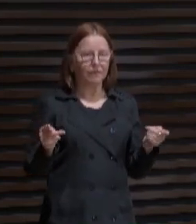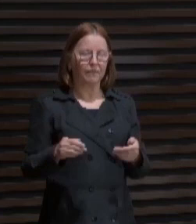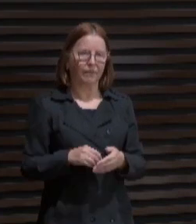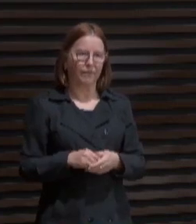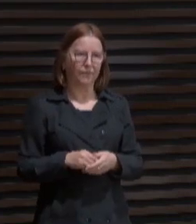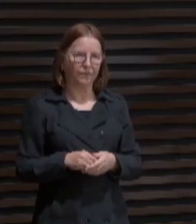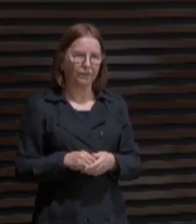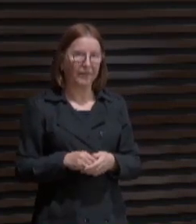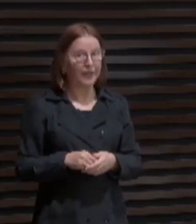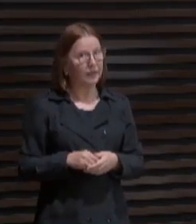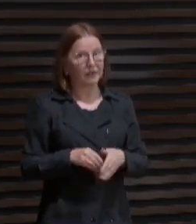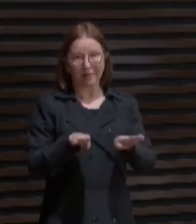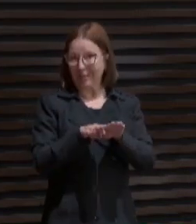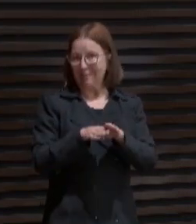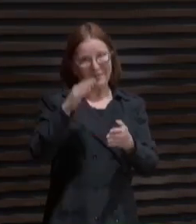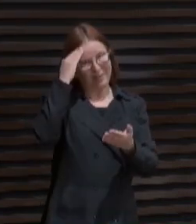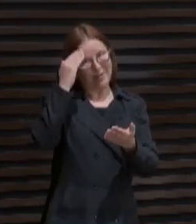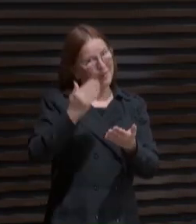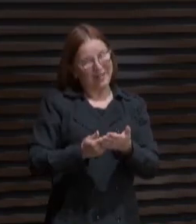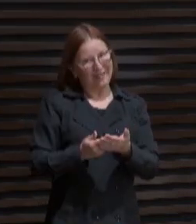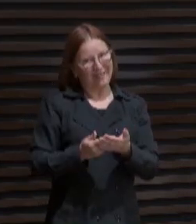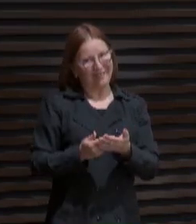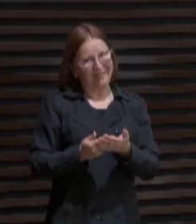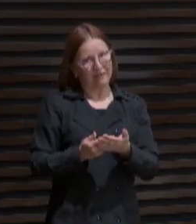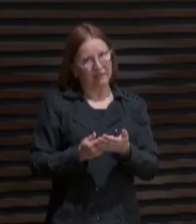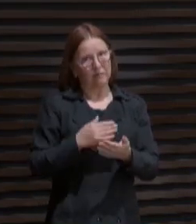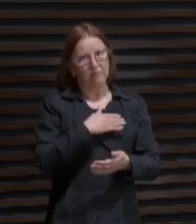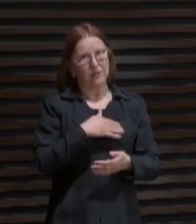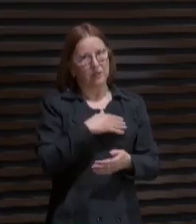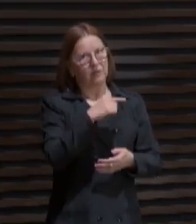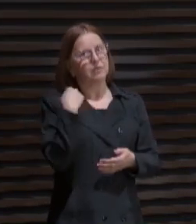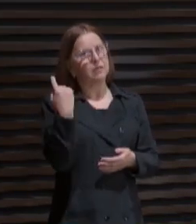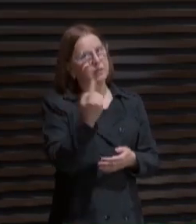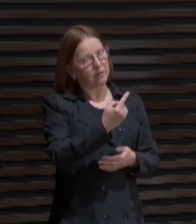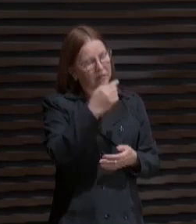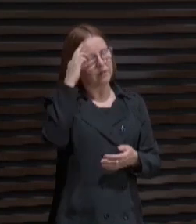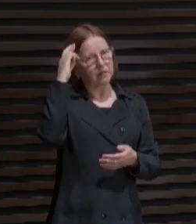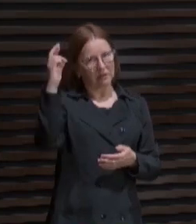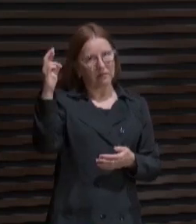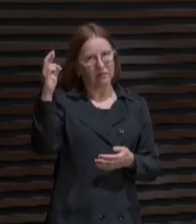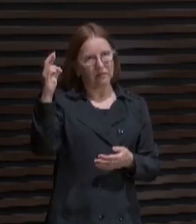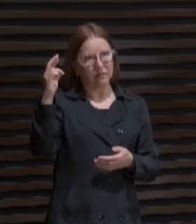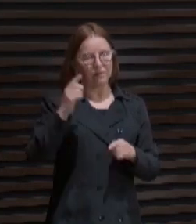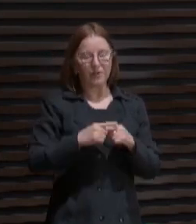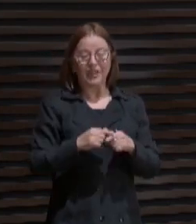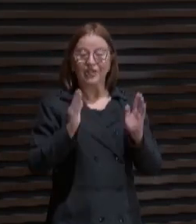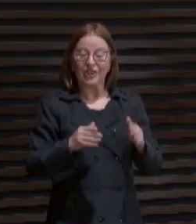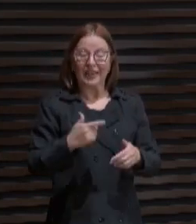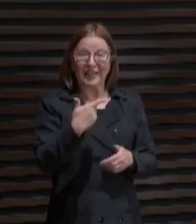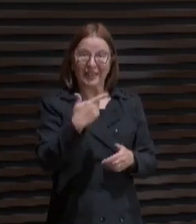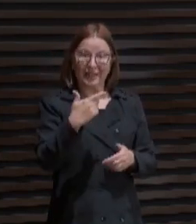adianto-vos, não creram naquele momento. Misericórdia de nós, Senhor, que temos 2000 anos de evangelho